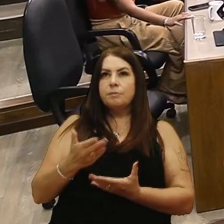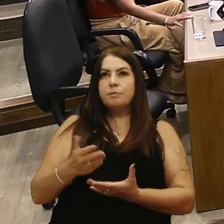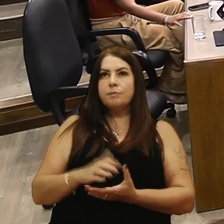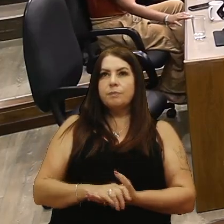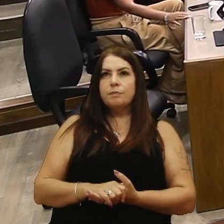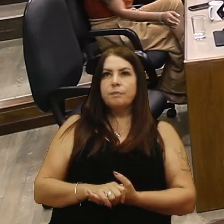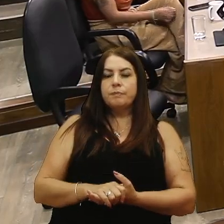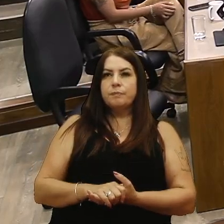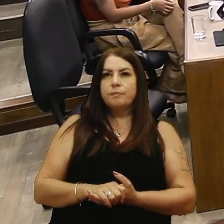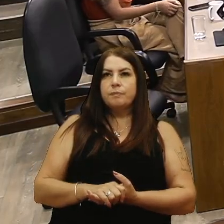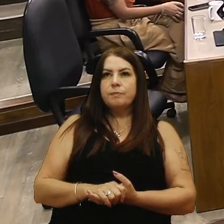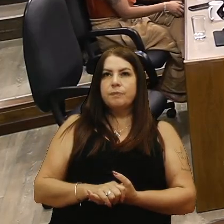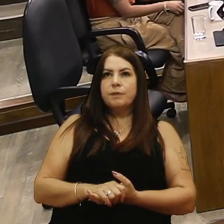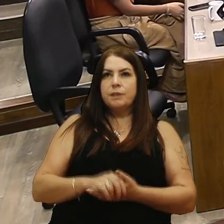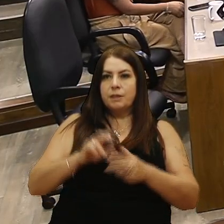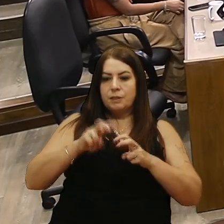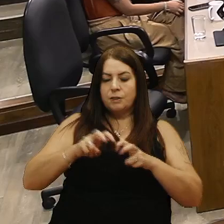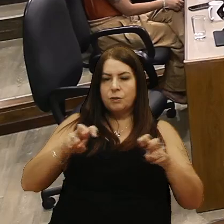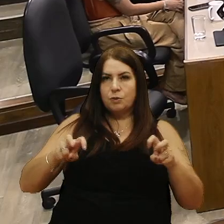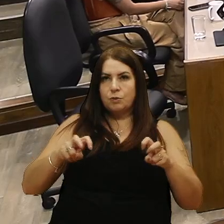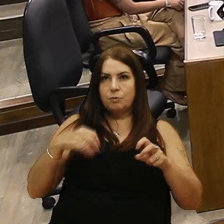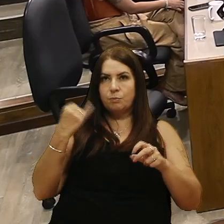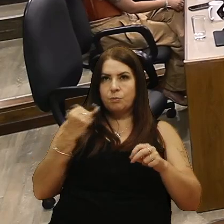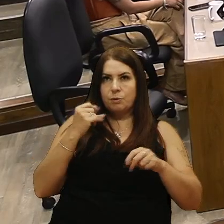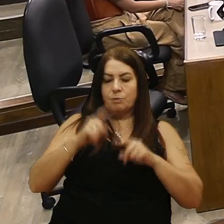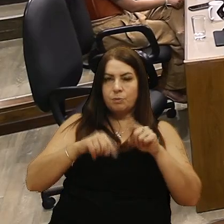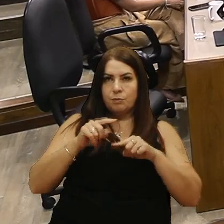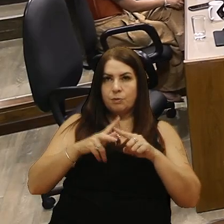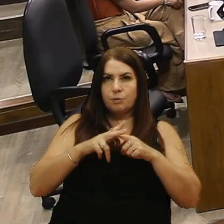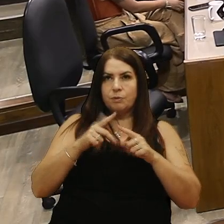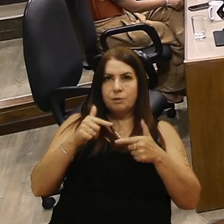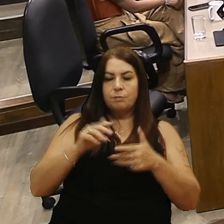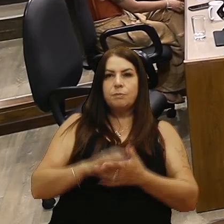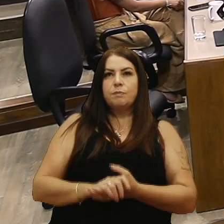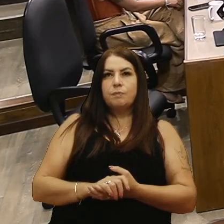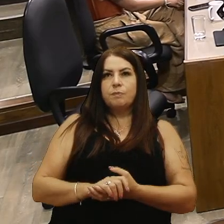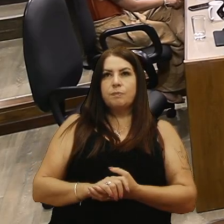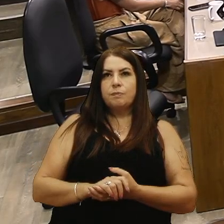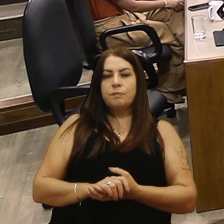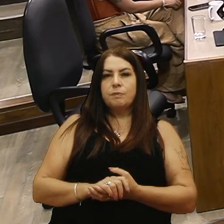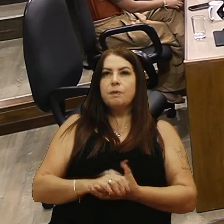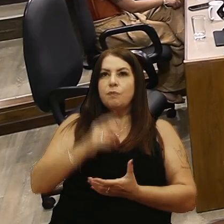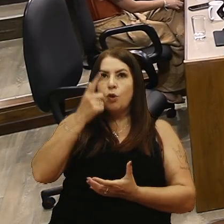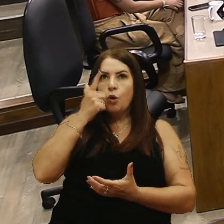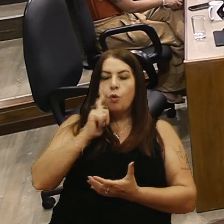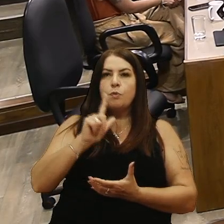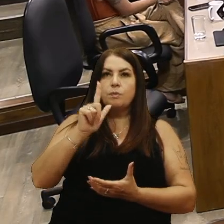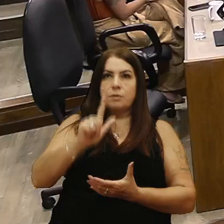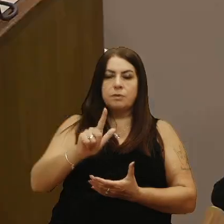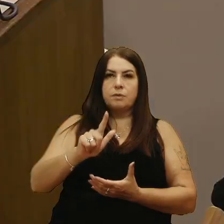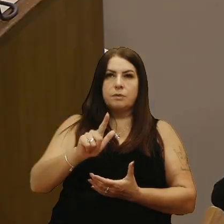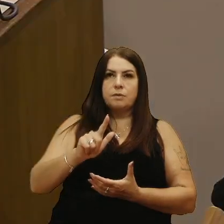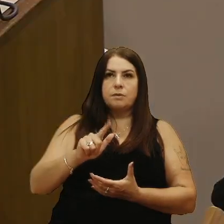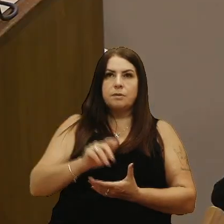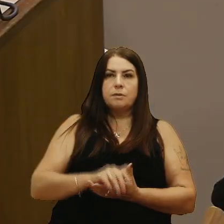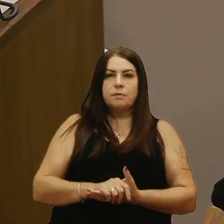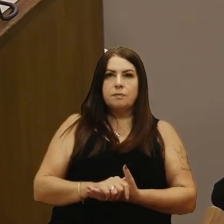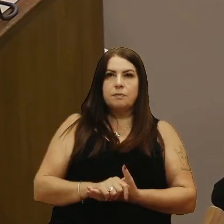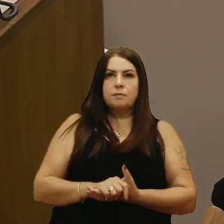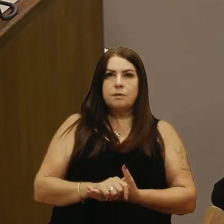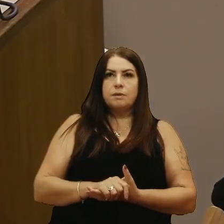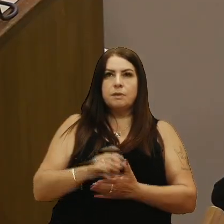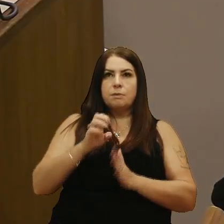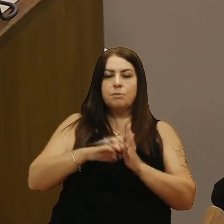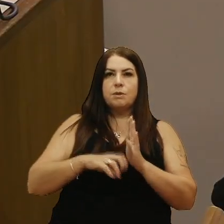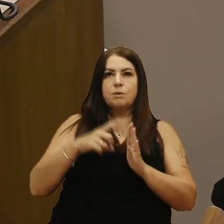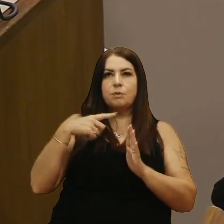vereadora, aqui, ó, as poltronas e demais acessórios importantes para a manutenção dos trabalhos foram conquistados graças a uma emenda